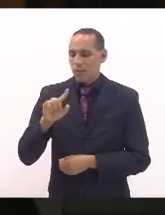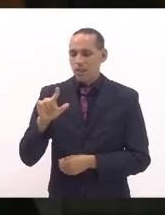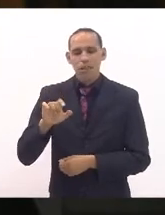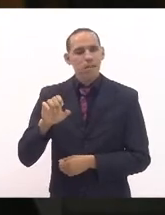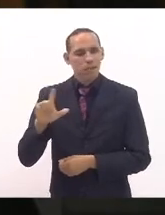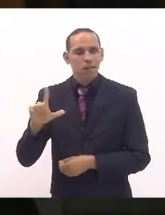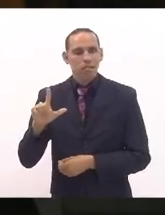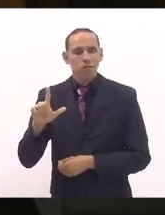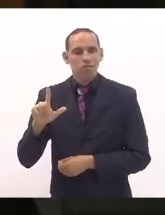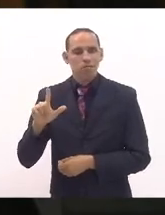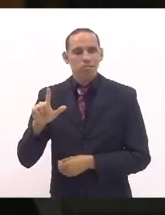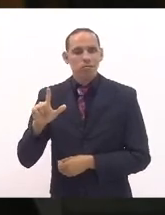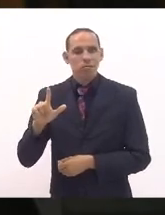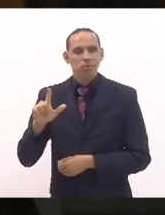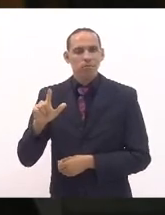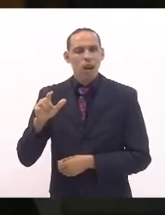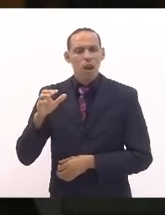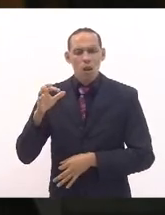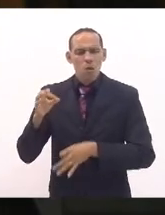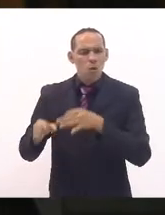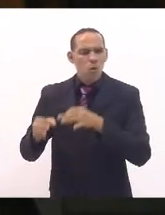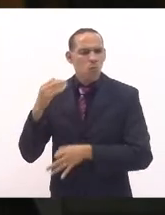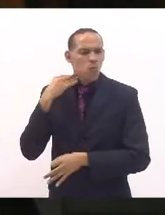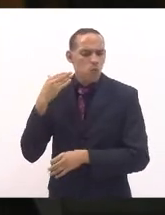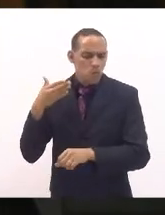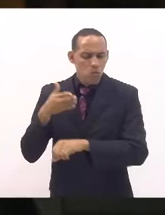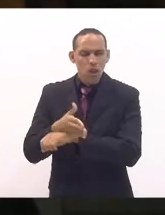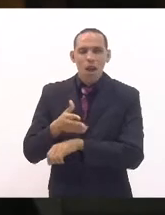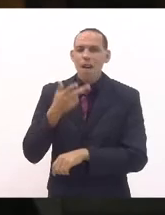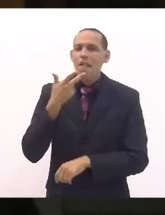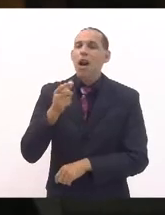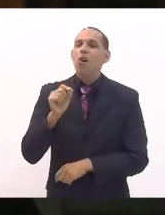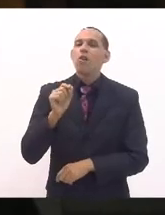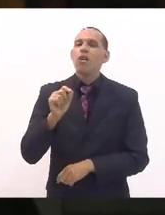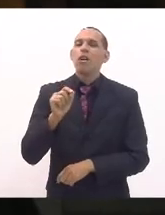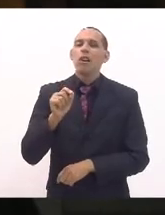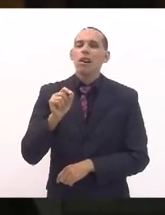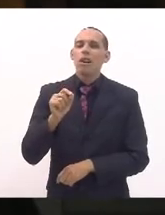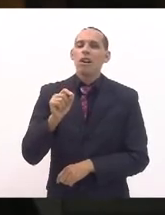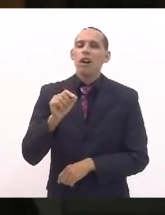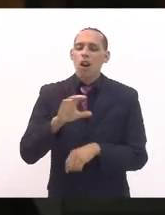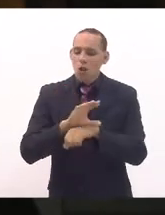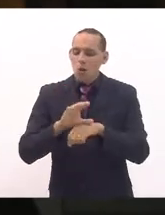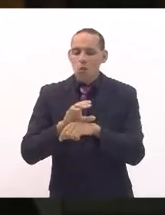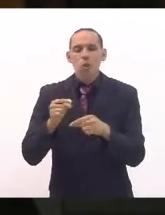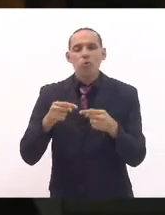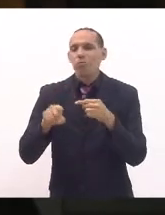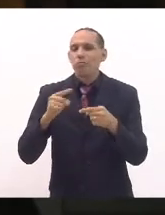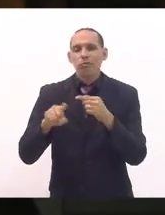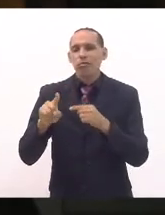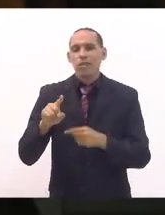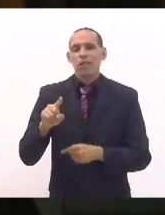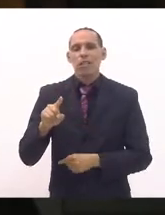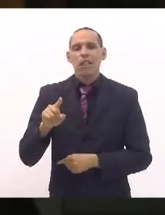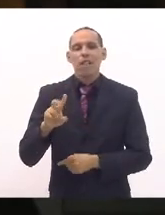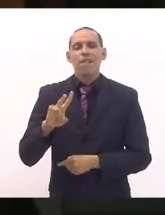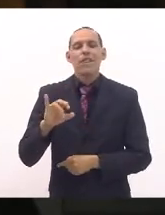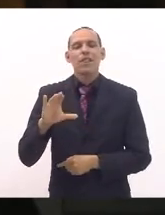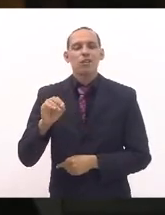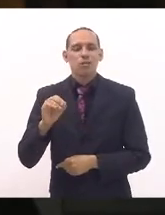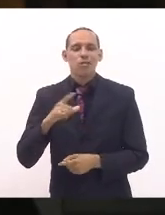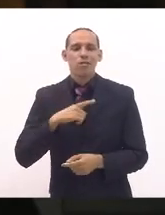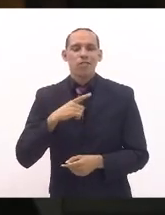entrou na justiça alegando vício de inconstitucionalidade, porque deveria